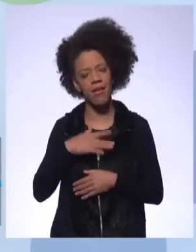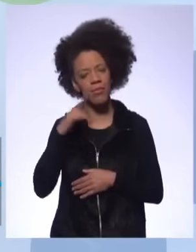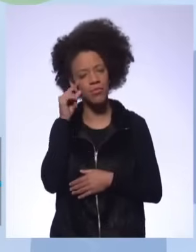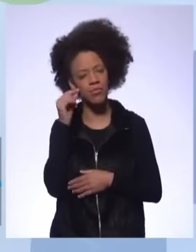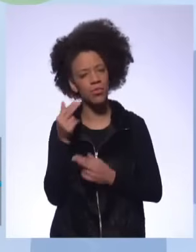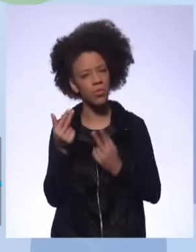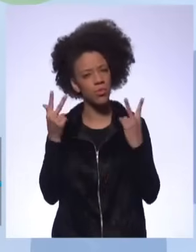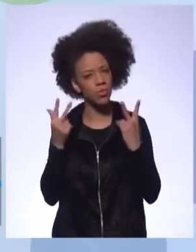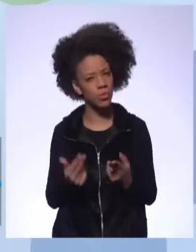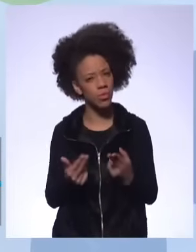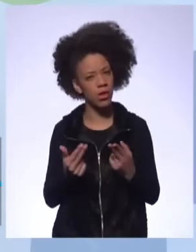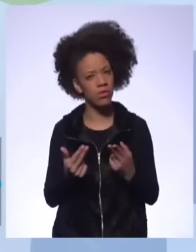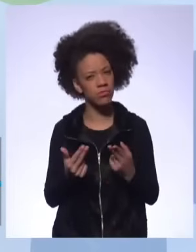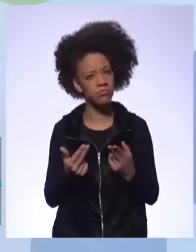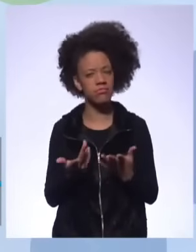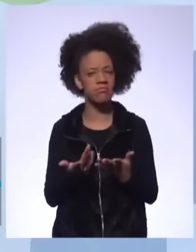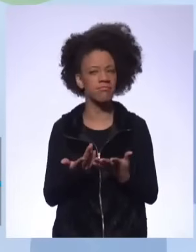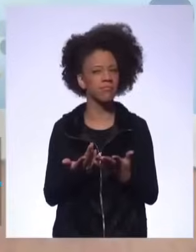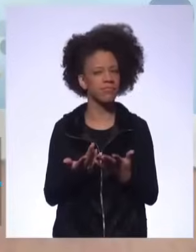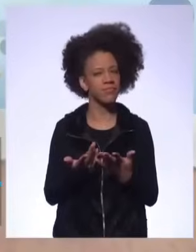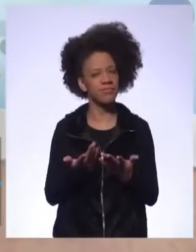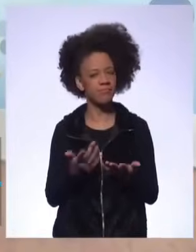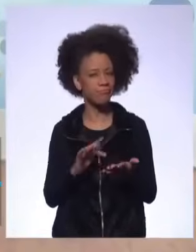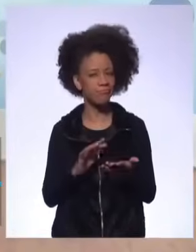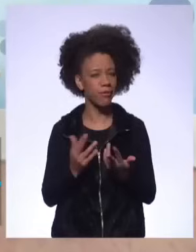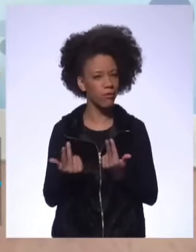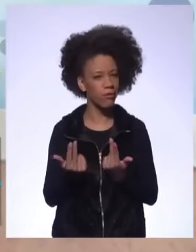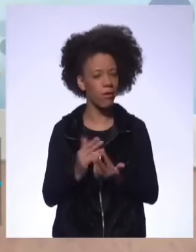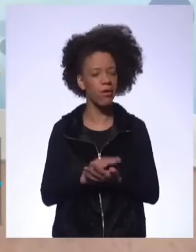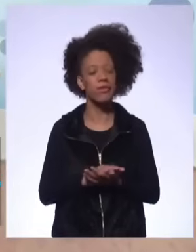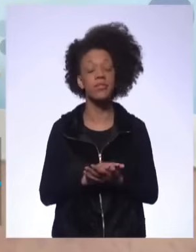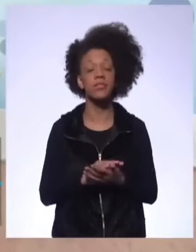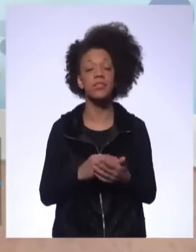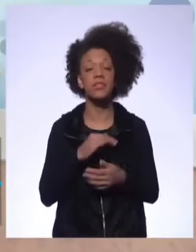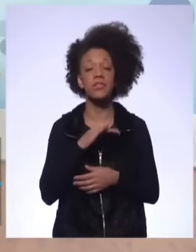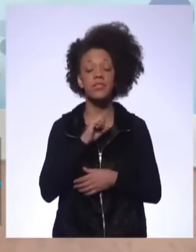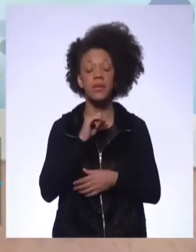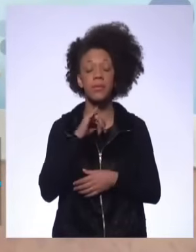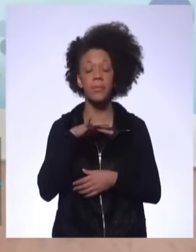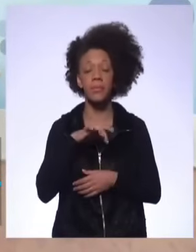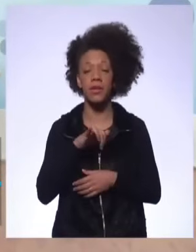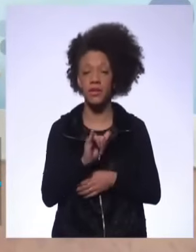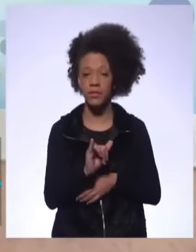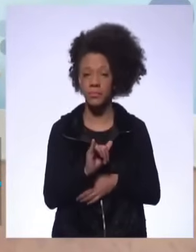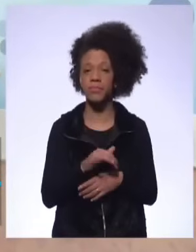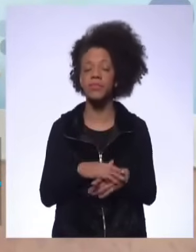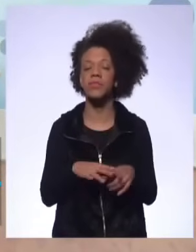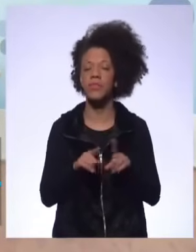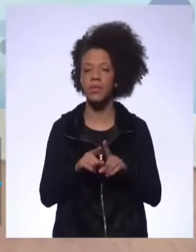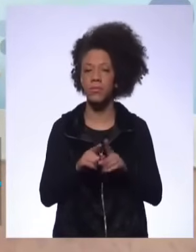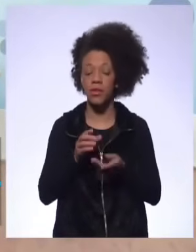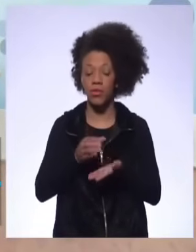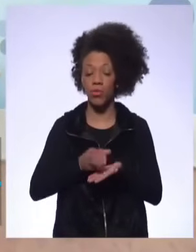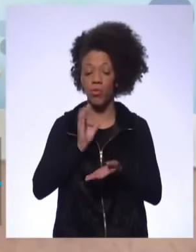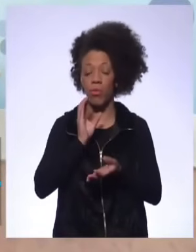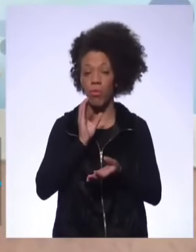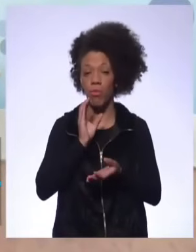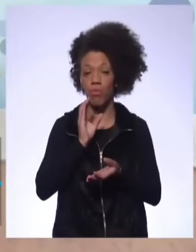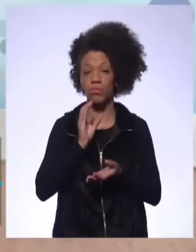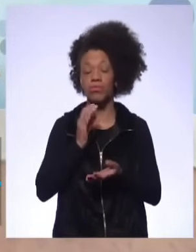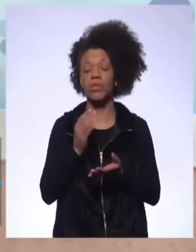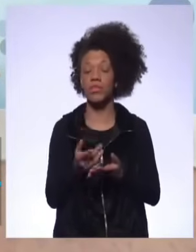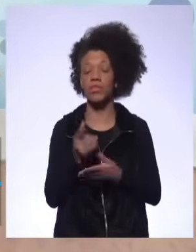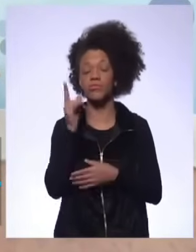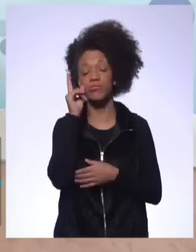sono. Como se fosse sinônimo. É Né? isso. Isabelle também, ó. Sim, normalmente, se você tomar em grande quantidade, vai te